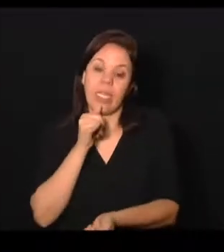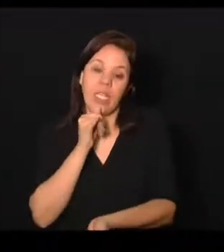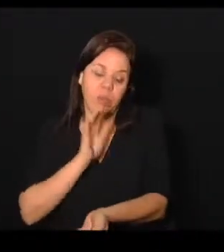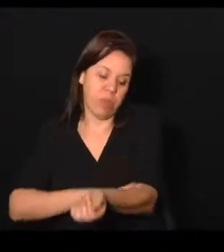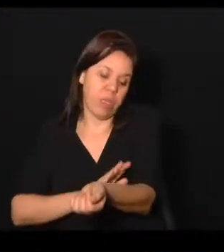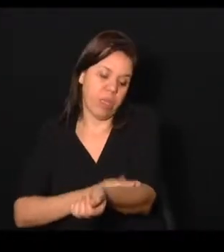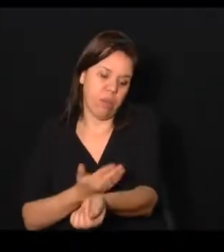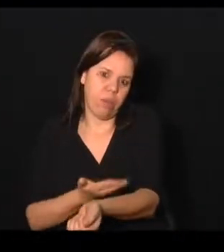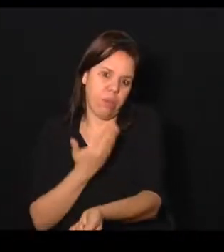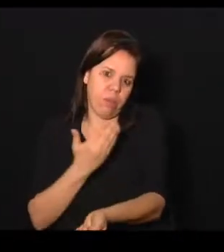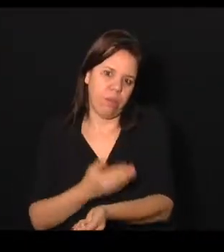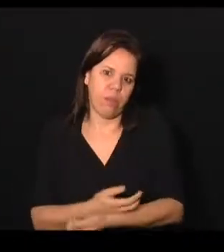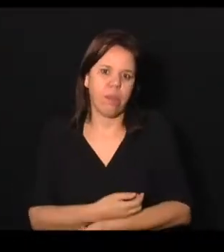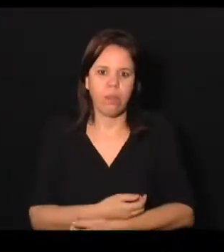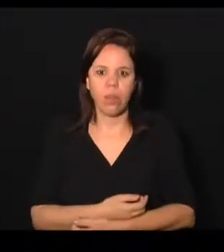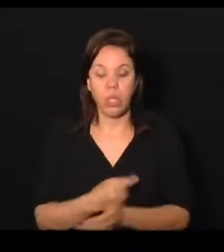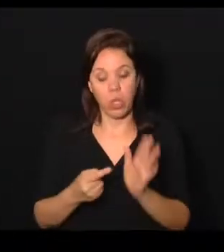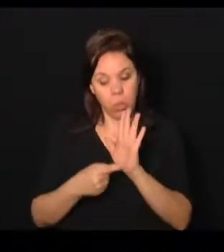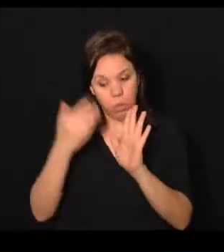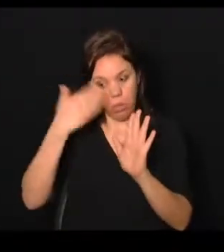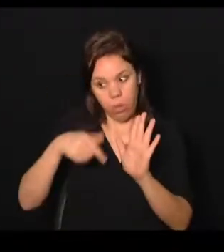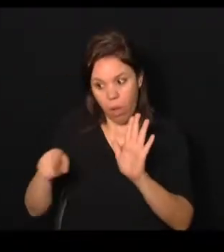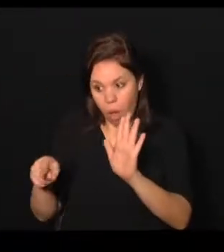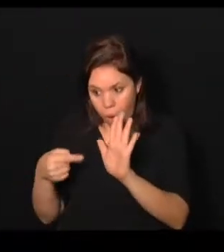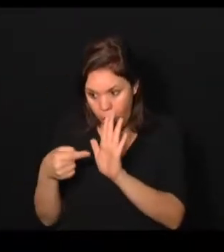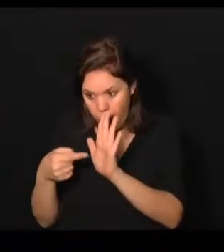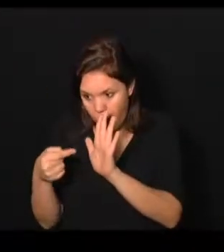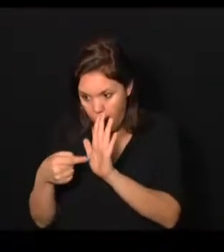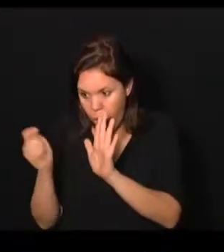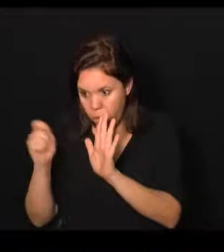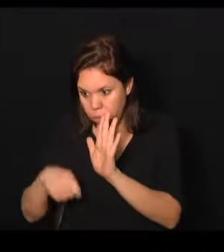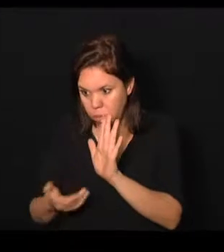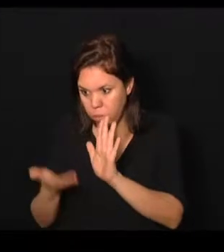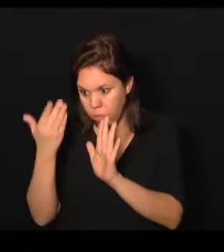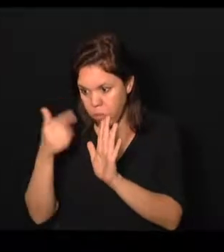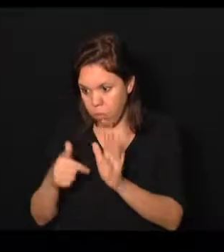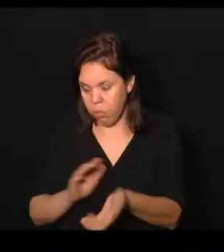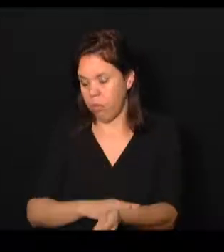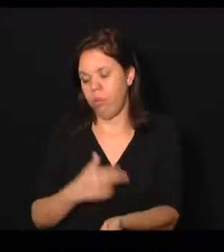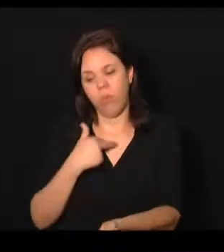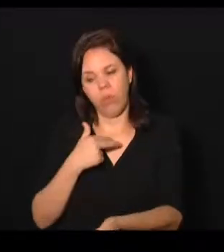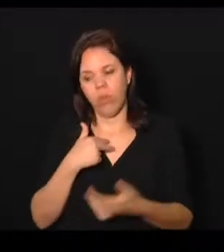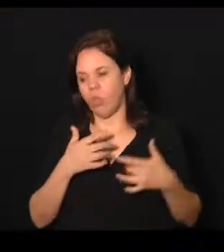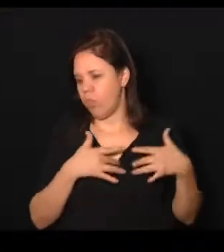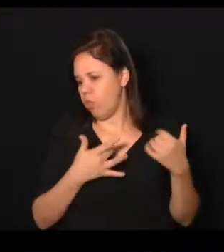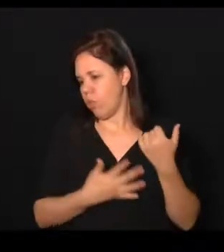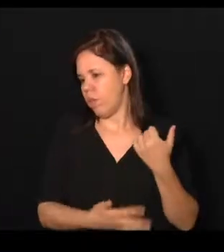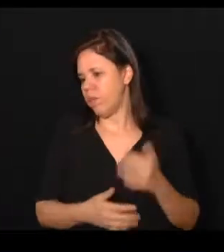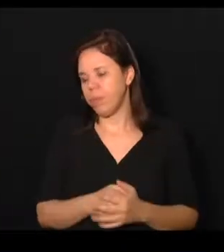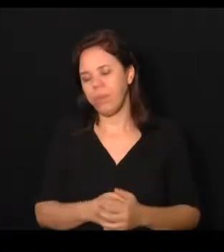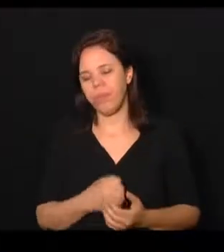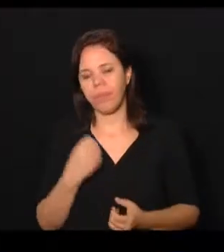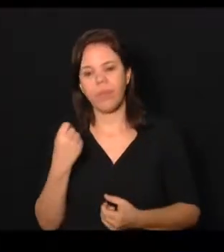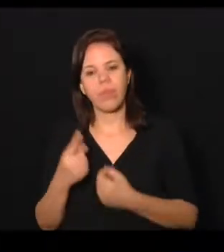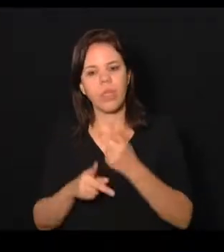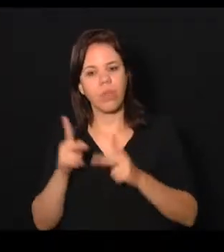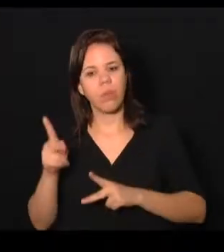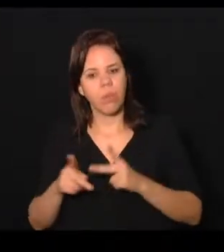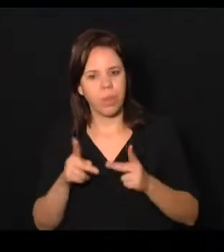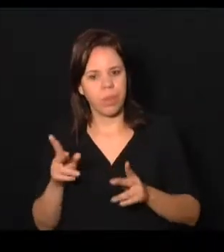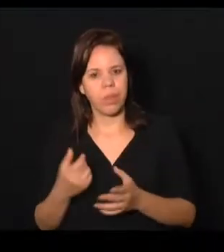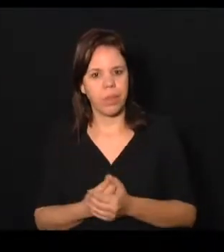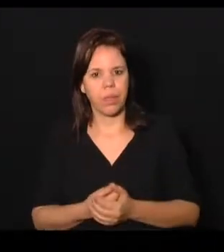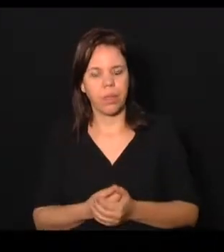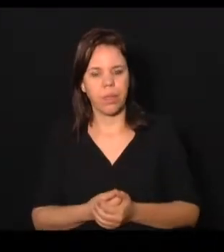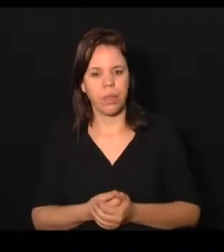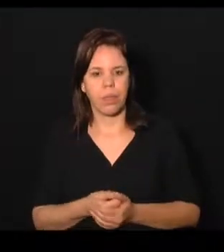sua pressão, ela está alta, eu mostro para você o aparelho. Olha, sua pressão está alta, você não pode doar sangue. Agora, algumas questões que são subjetivas, como